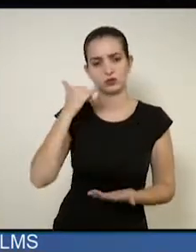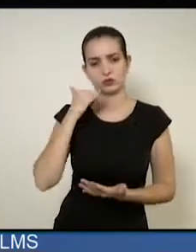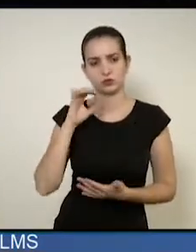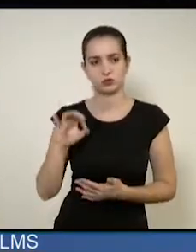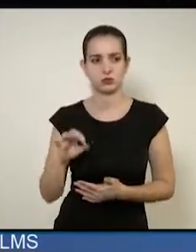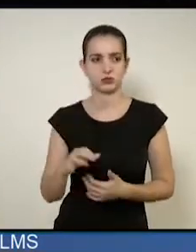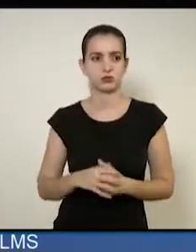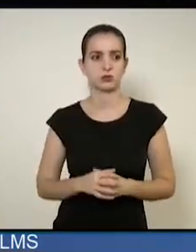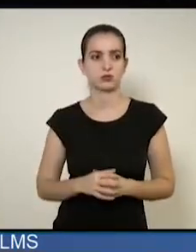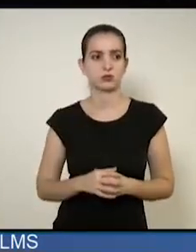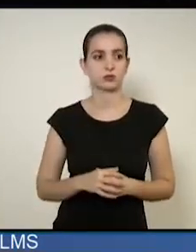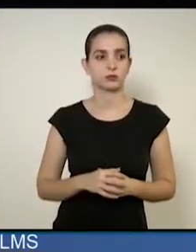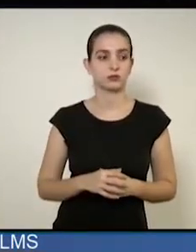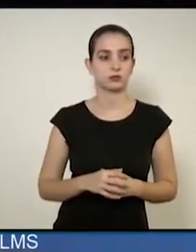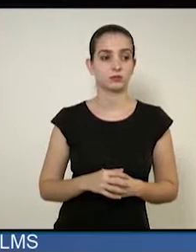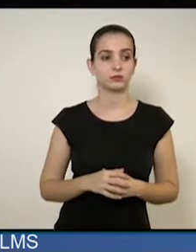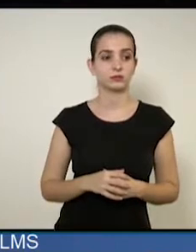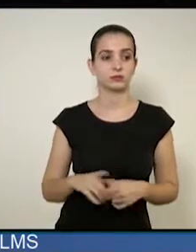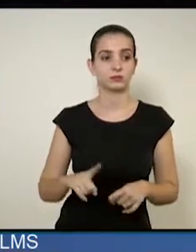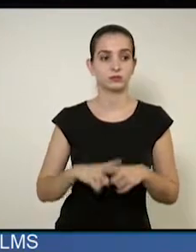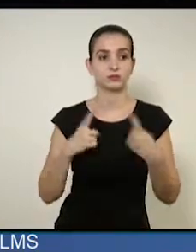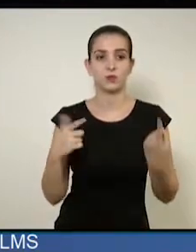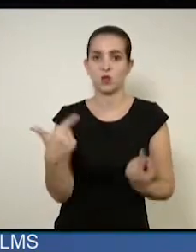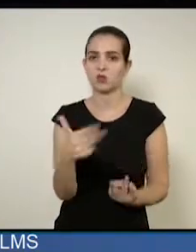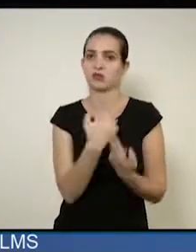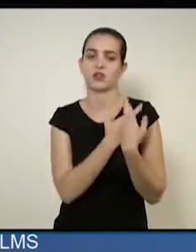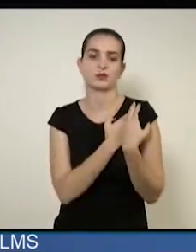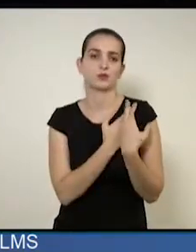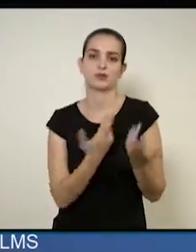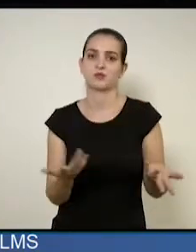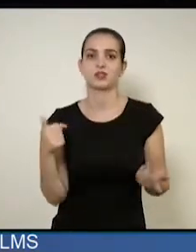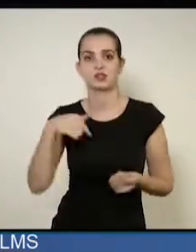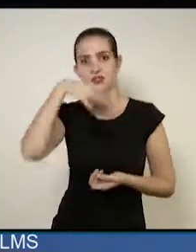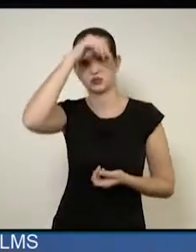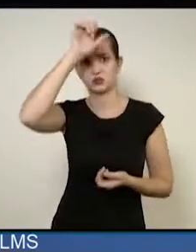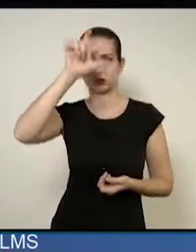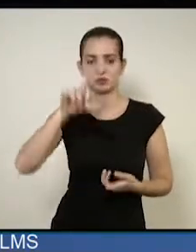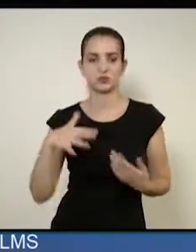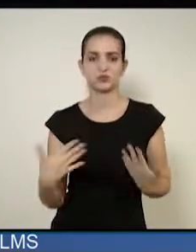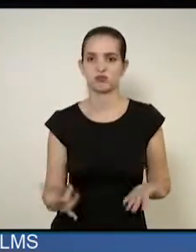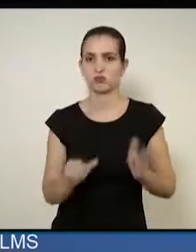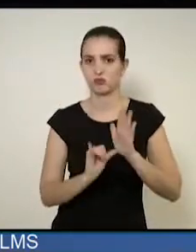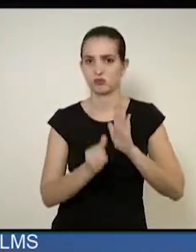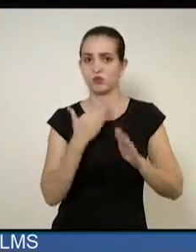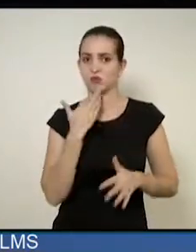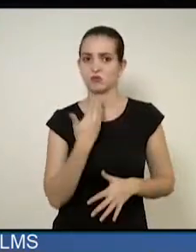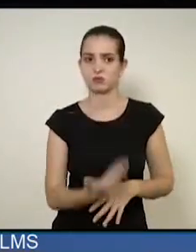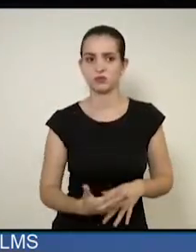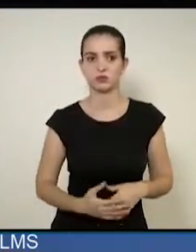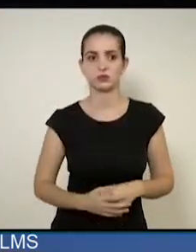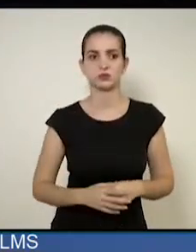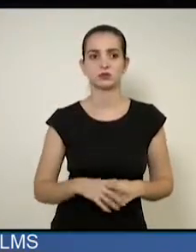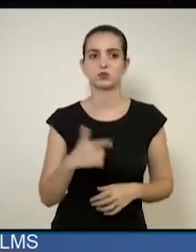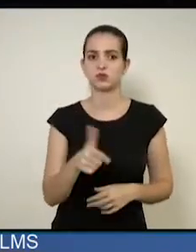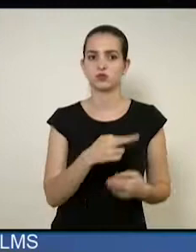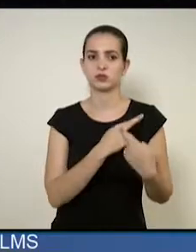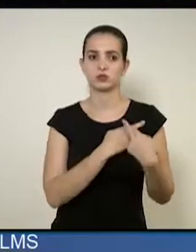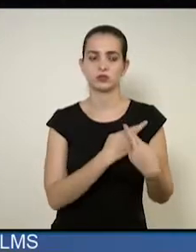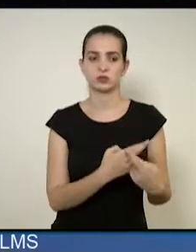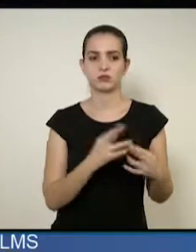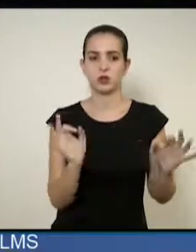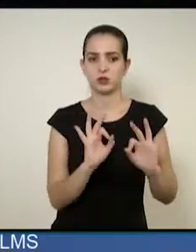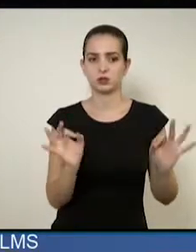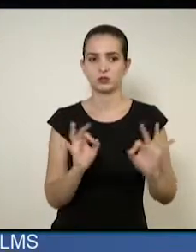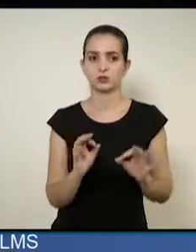plenário tem um da Claro, mas não tem responsabilidade para o Mato Grosso do Sul, porque o edital de licitação fala que não tem responsabilidade nenhuma para o Mato Grosso do